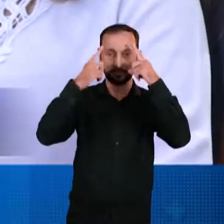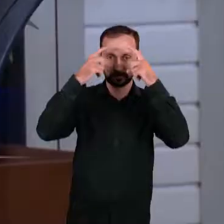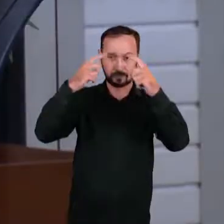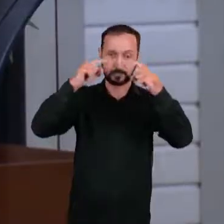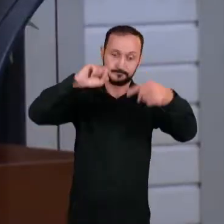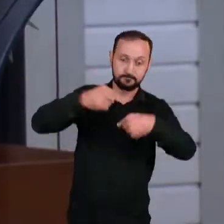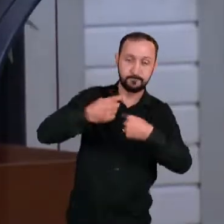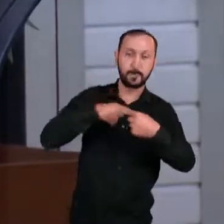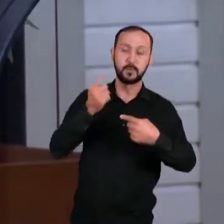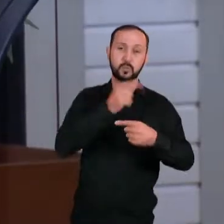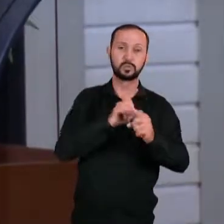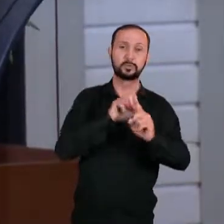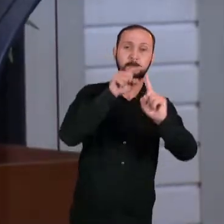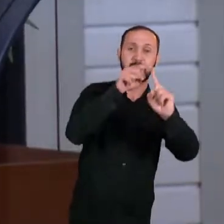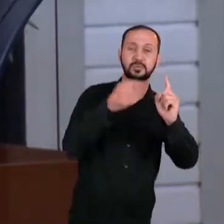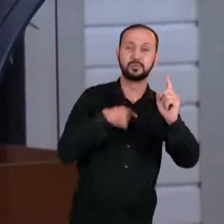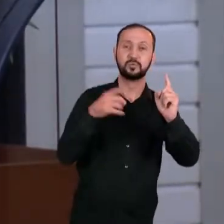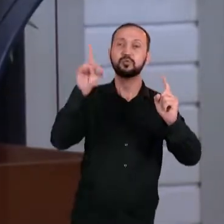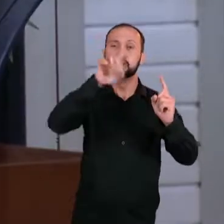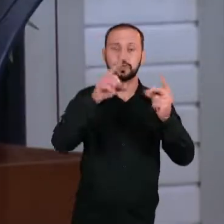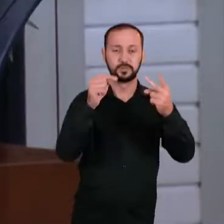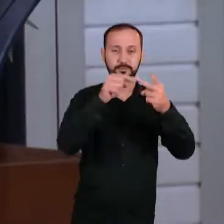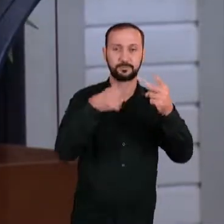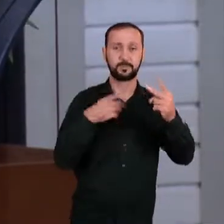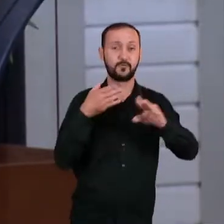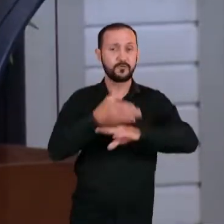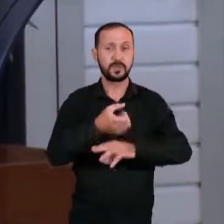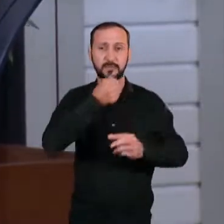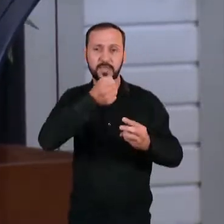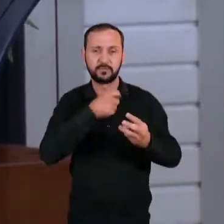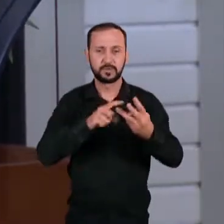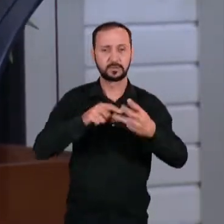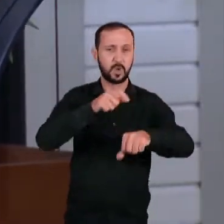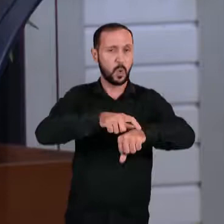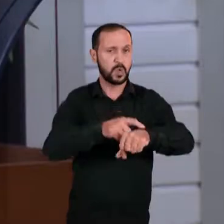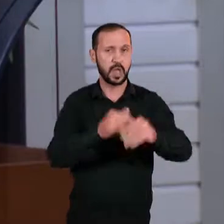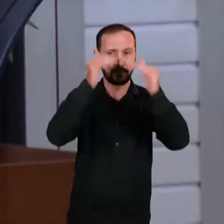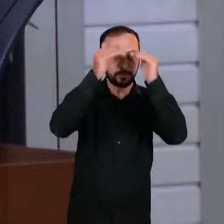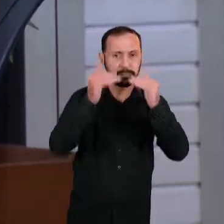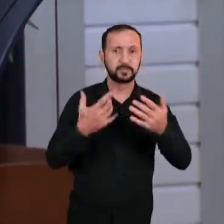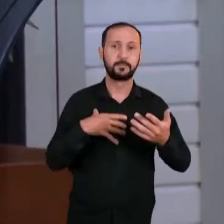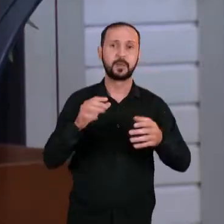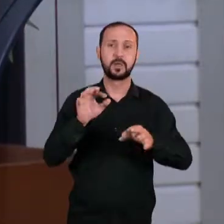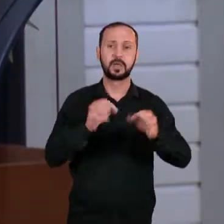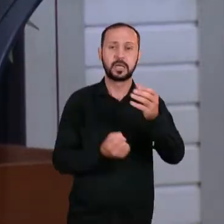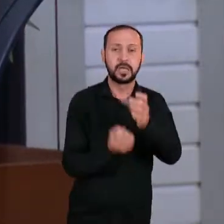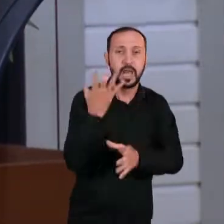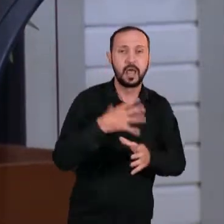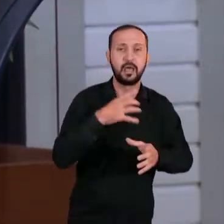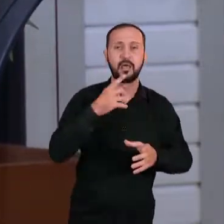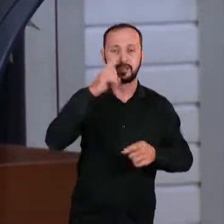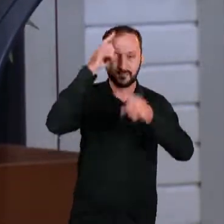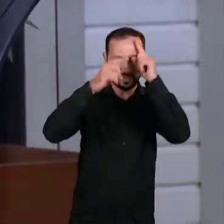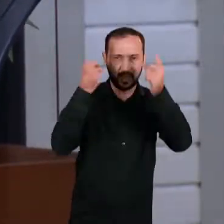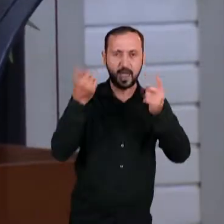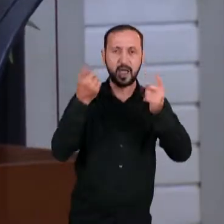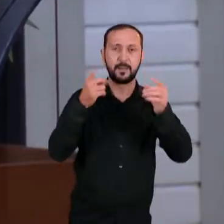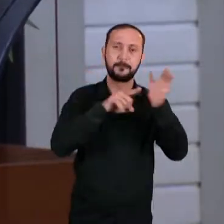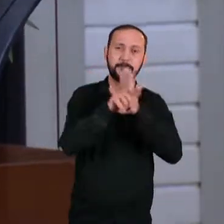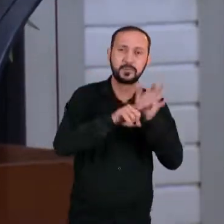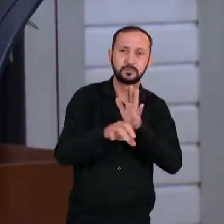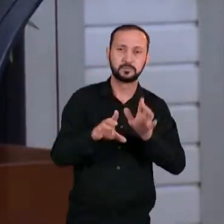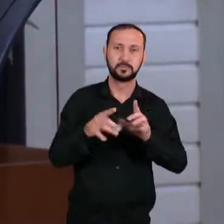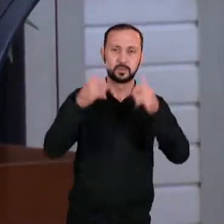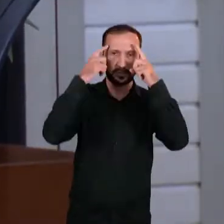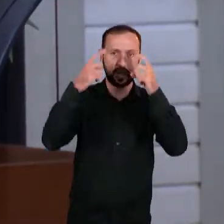prazo, motiva você a conseguir estar aqui nessa entrevista, de cumprir o horário, de estar fazendo as perguntas. O estresse, ele em dose leve, ele impulsiona a gente,